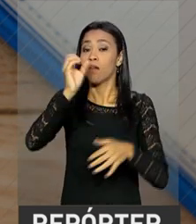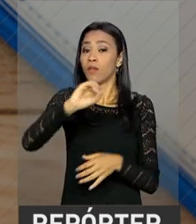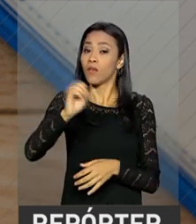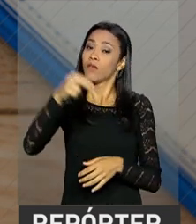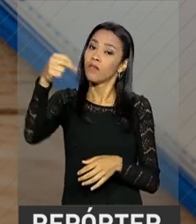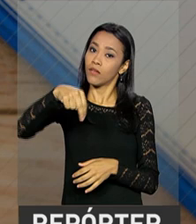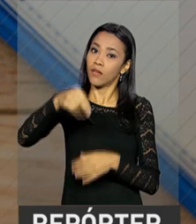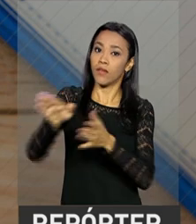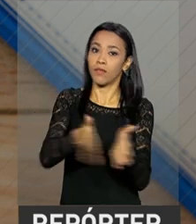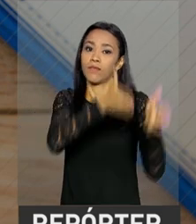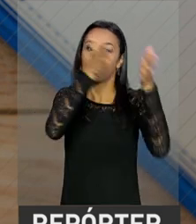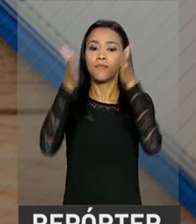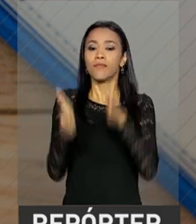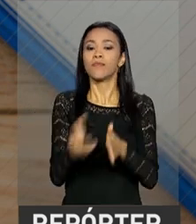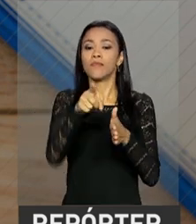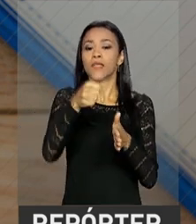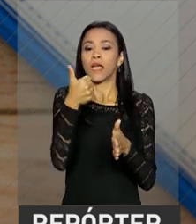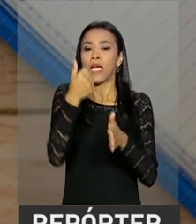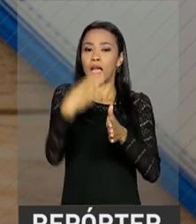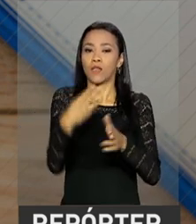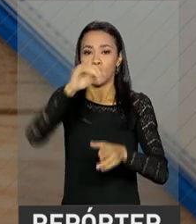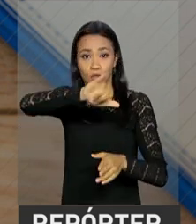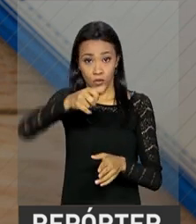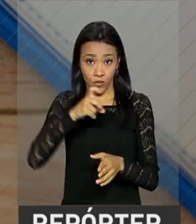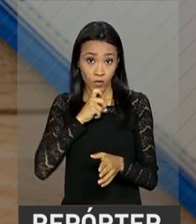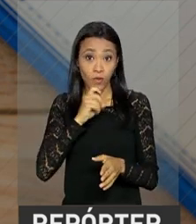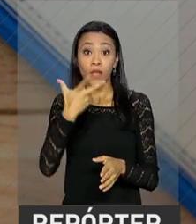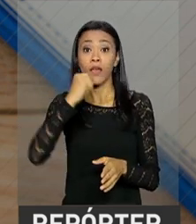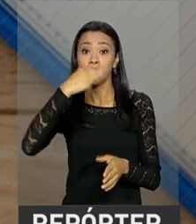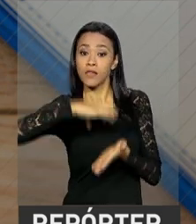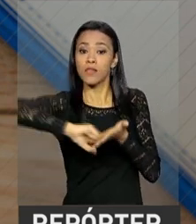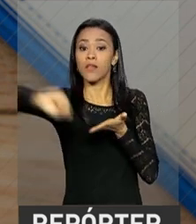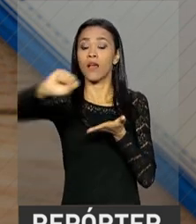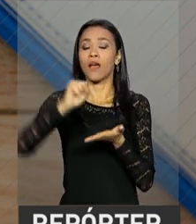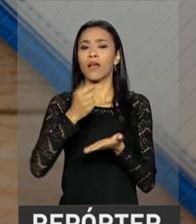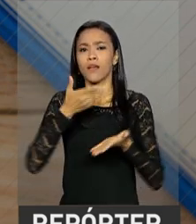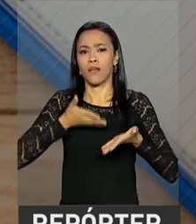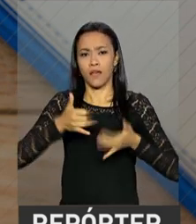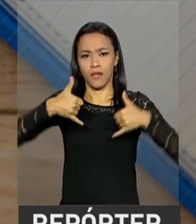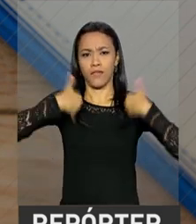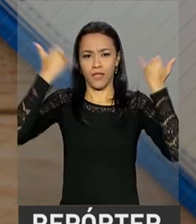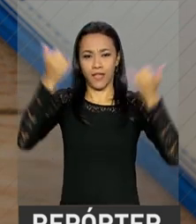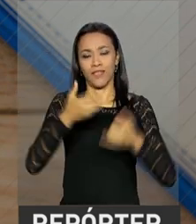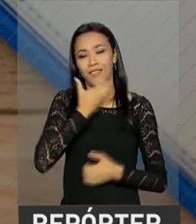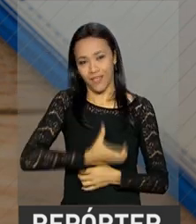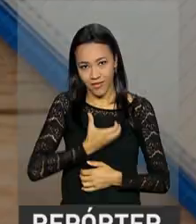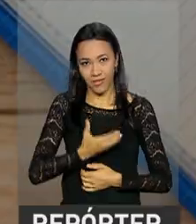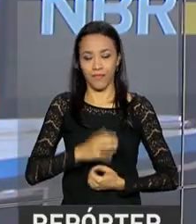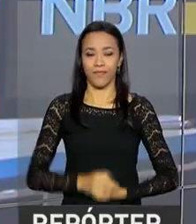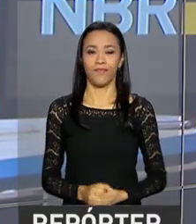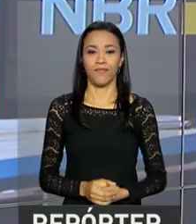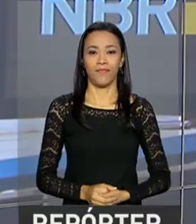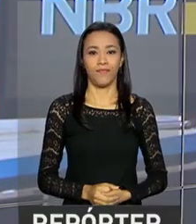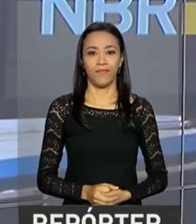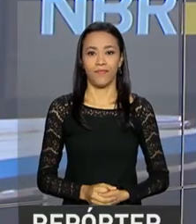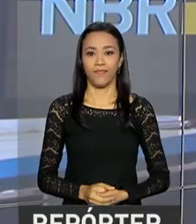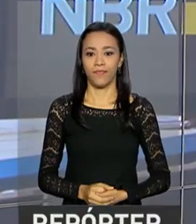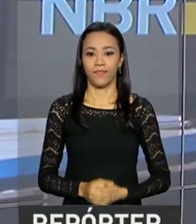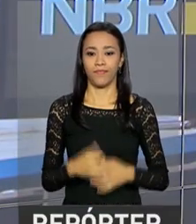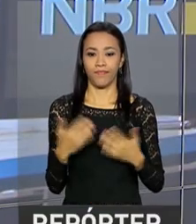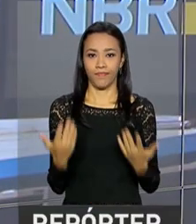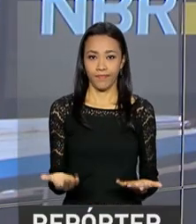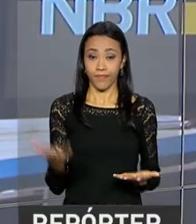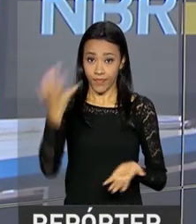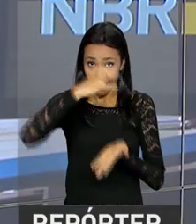novembro em 14 de Julho poderão fazer o saque os aniversariantes do mês de dezembro olha para